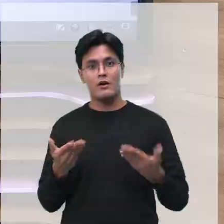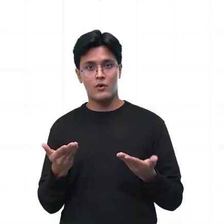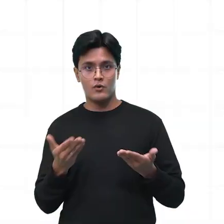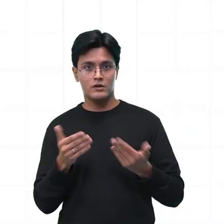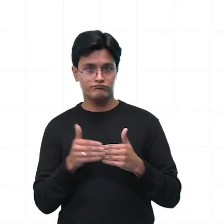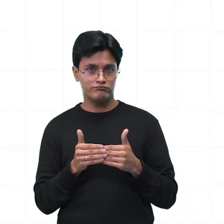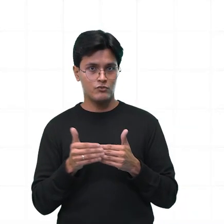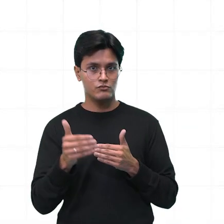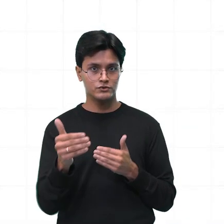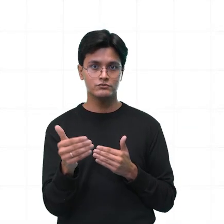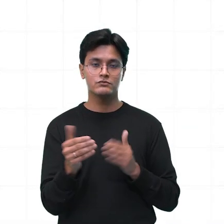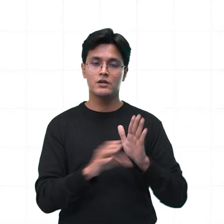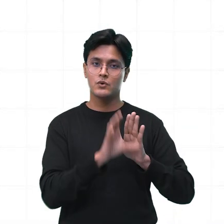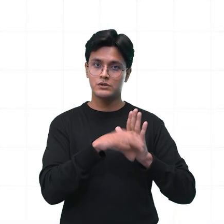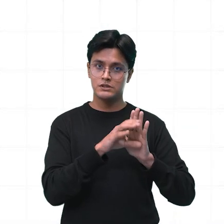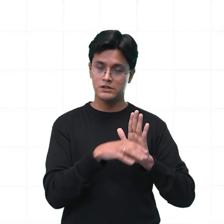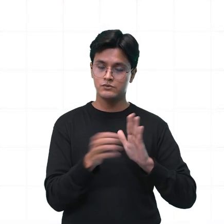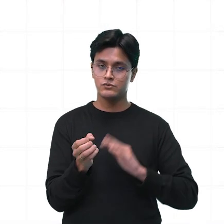definições